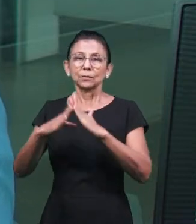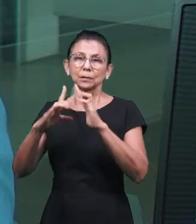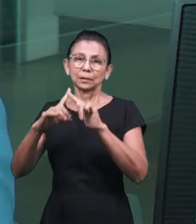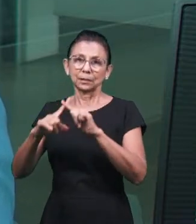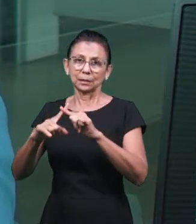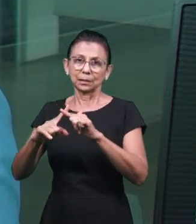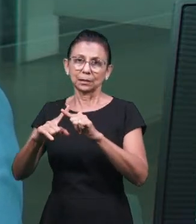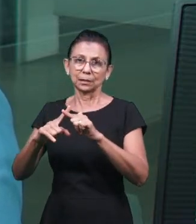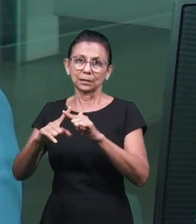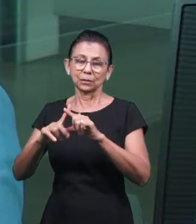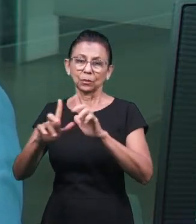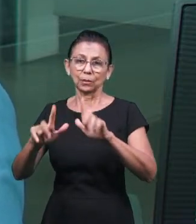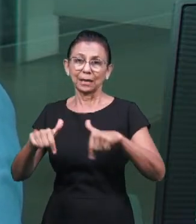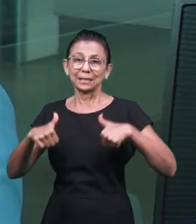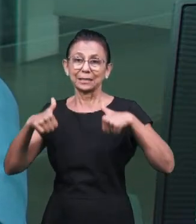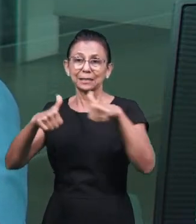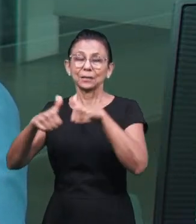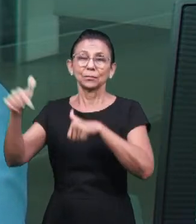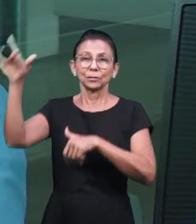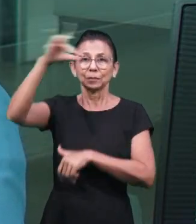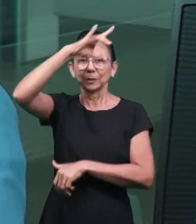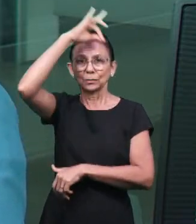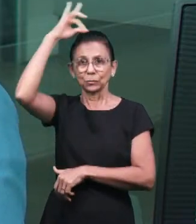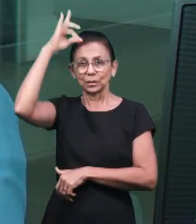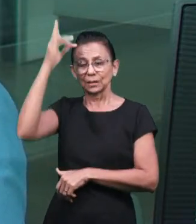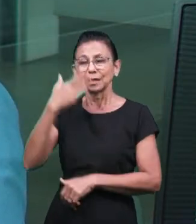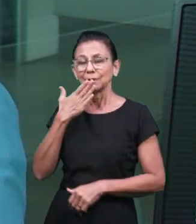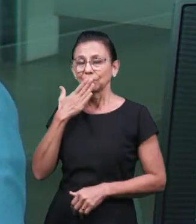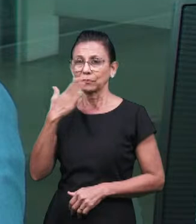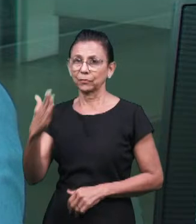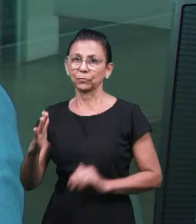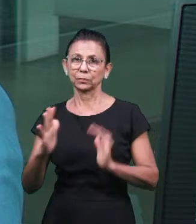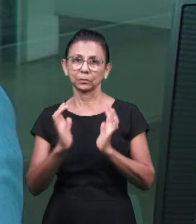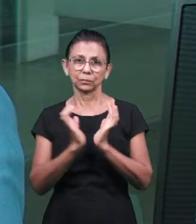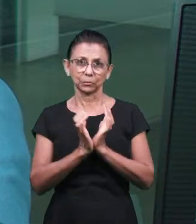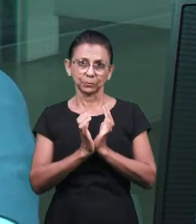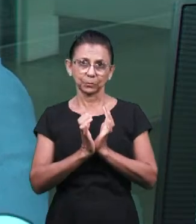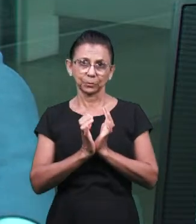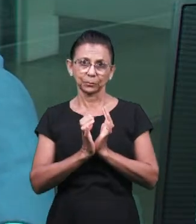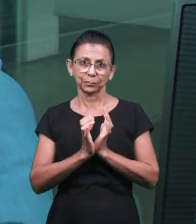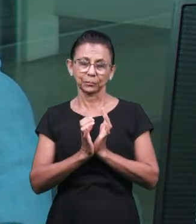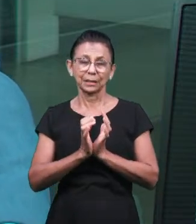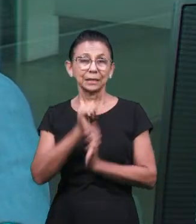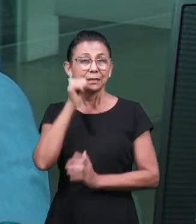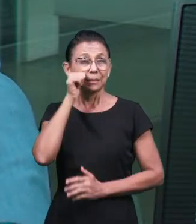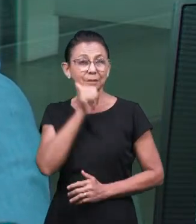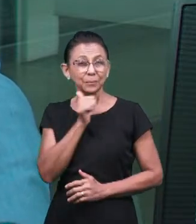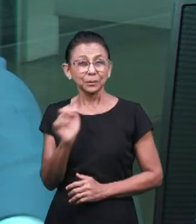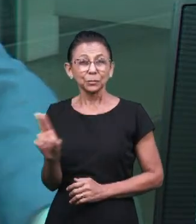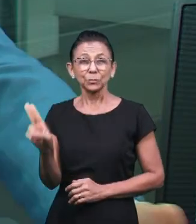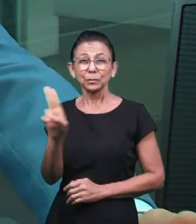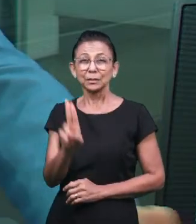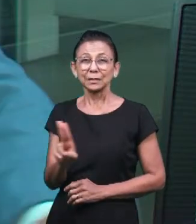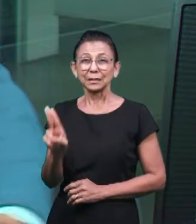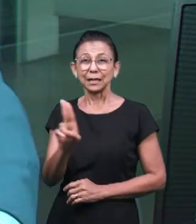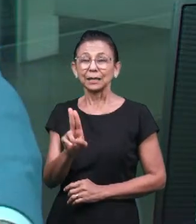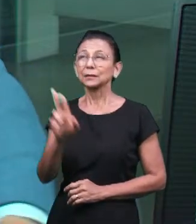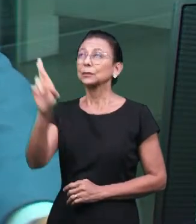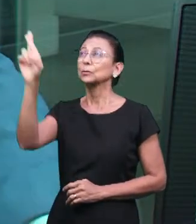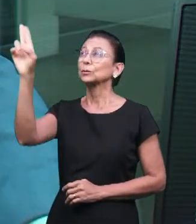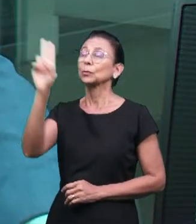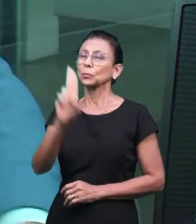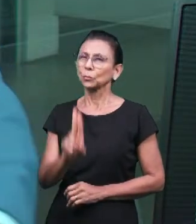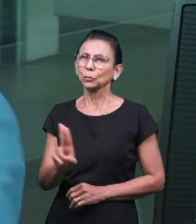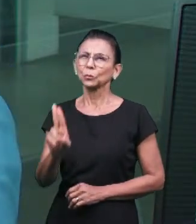Espírito Santo. Quer dizer, essas mulheres, entendeu? Que tão usadas pelo Senhor, que a Bíblia chama das